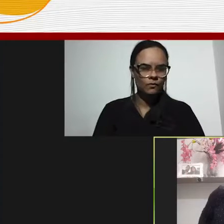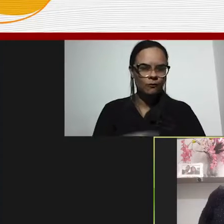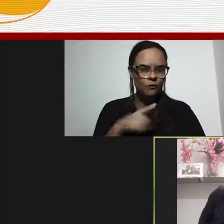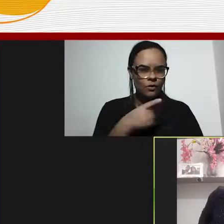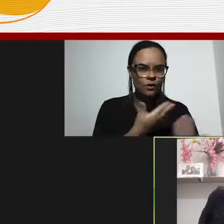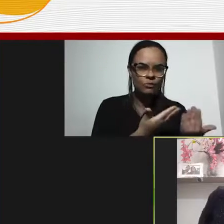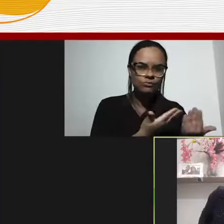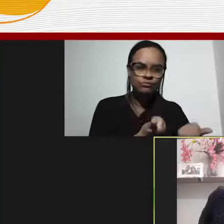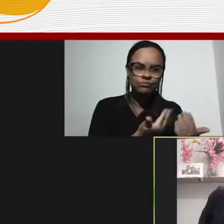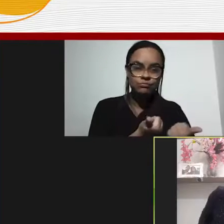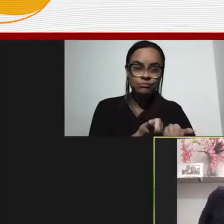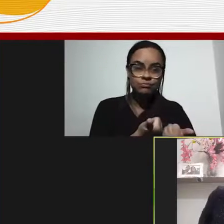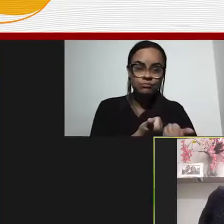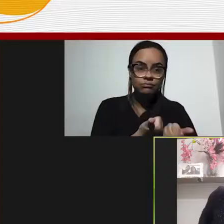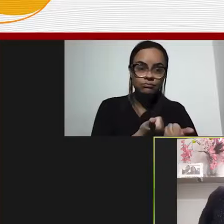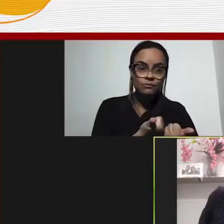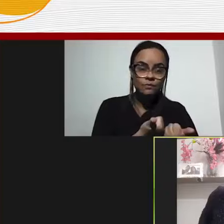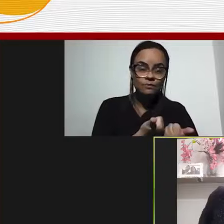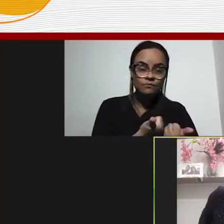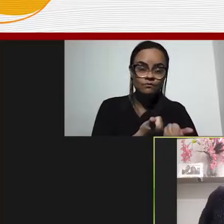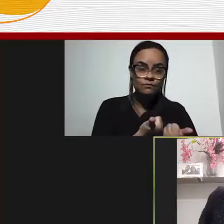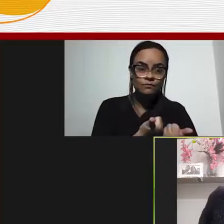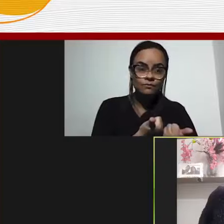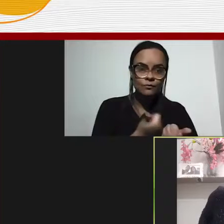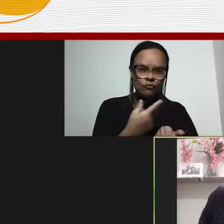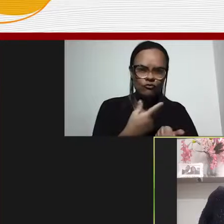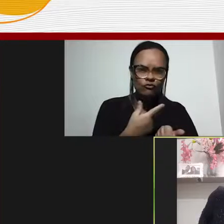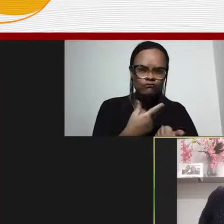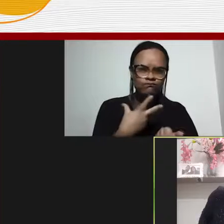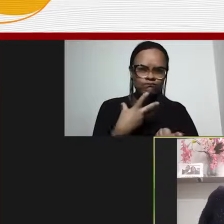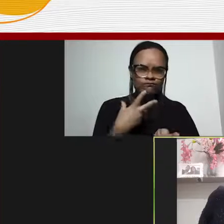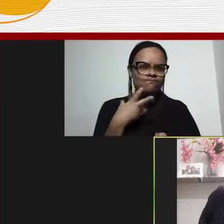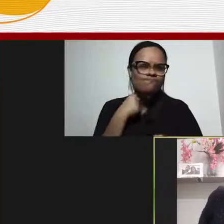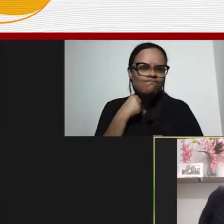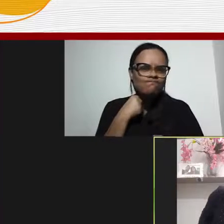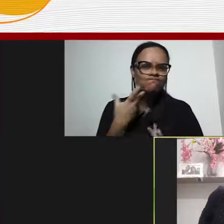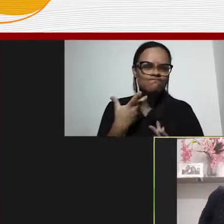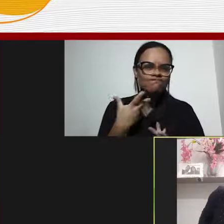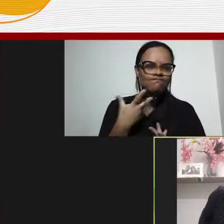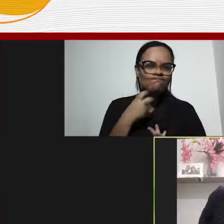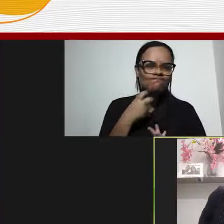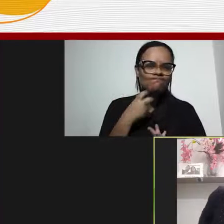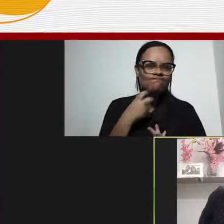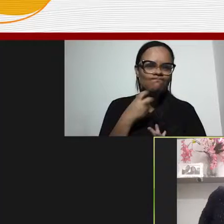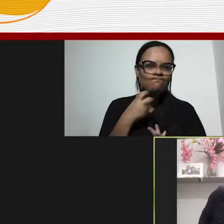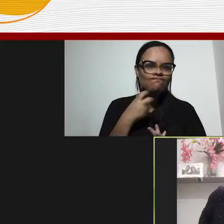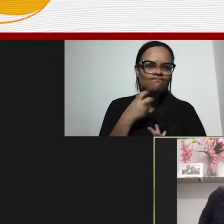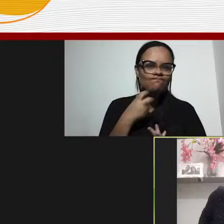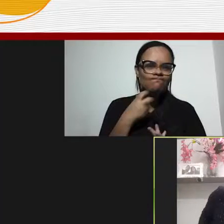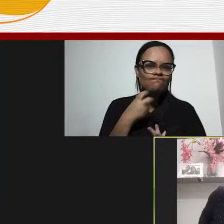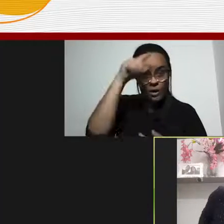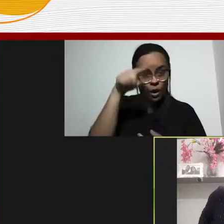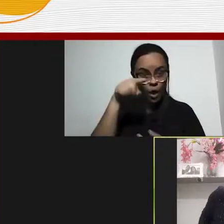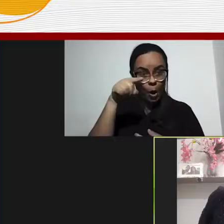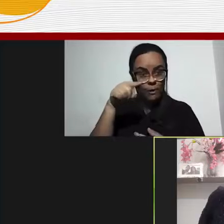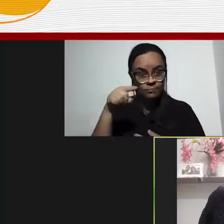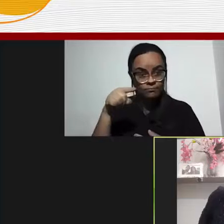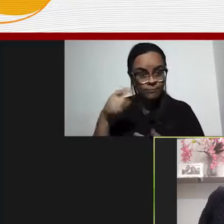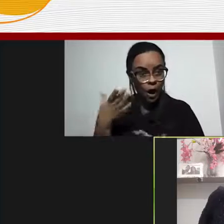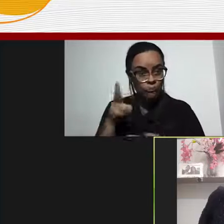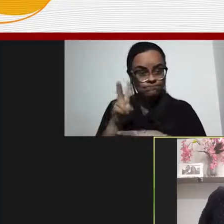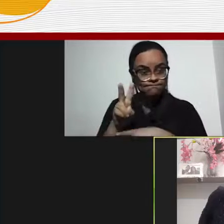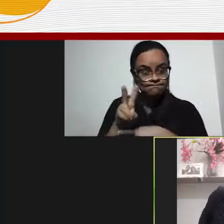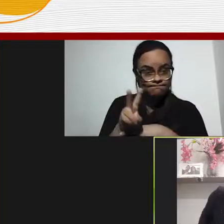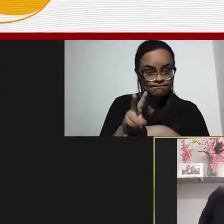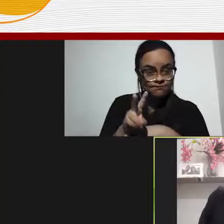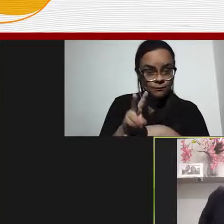jovem que basicamente órfão, foi criado pela sua tia e numa N situações. Também é um